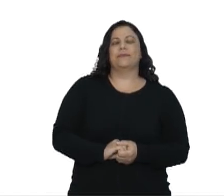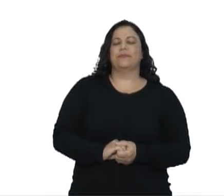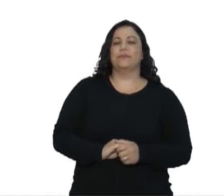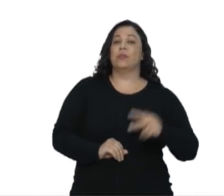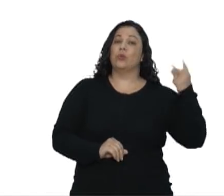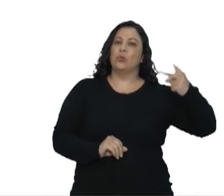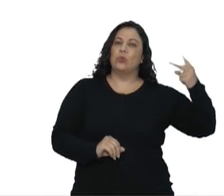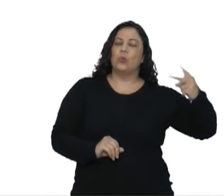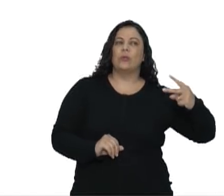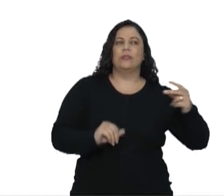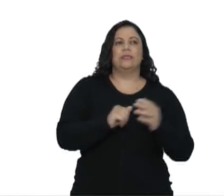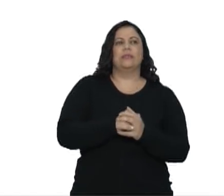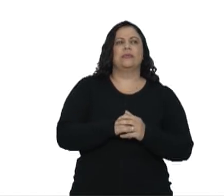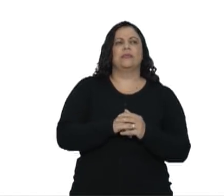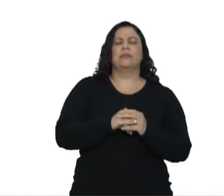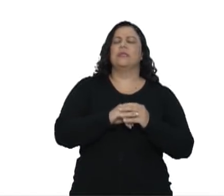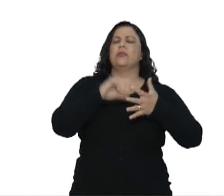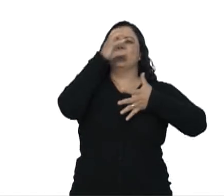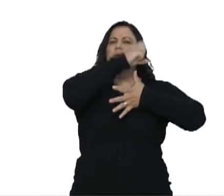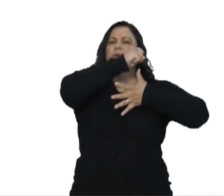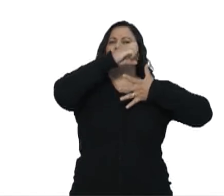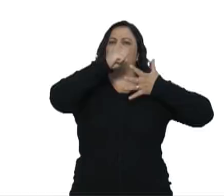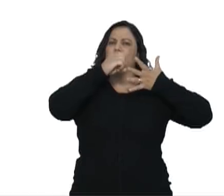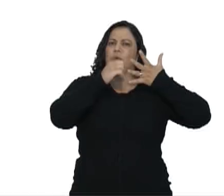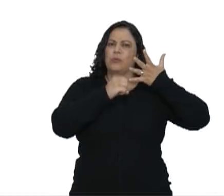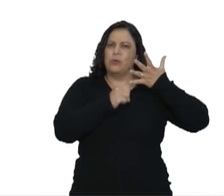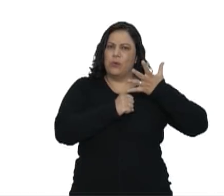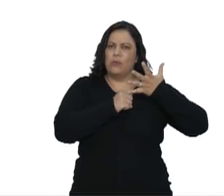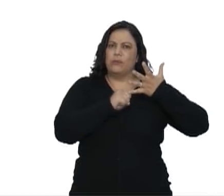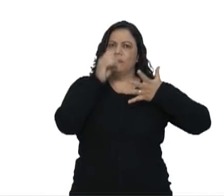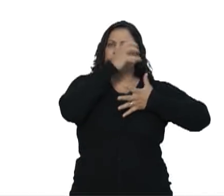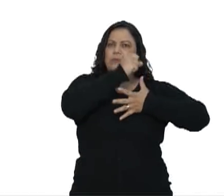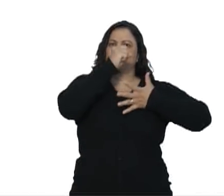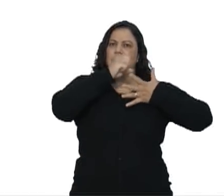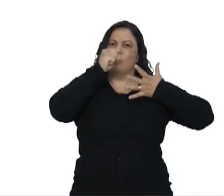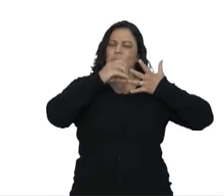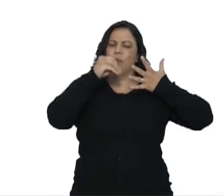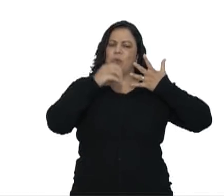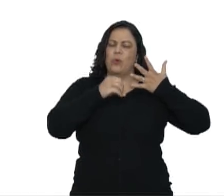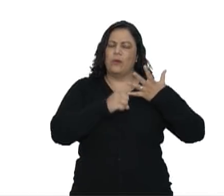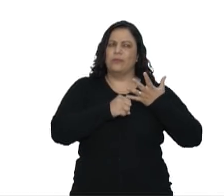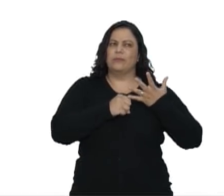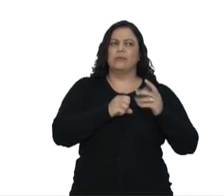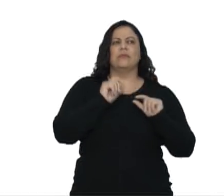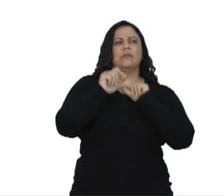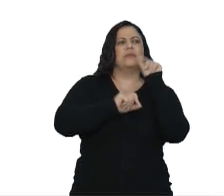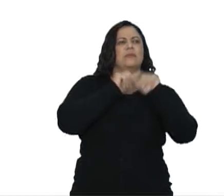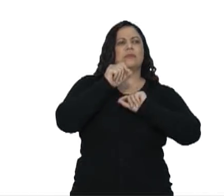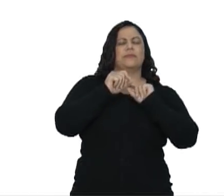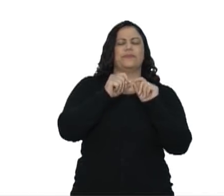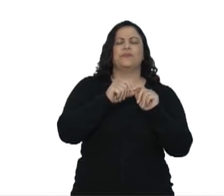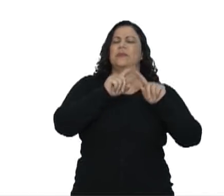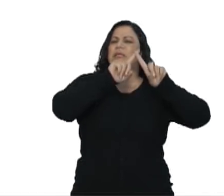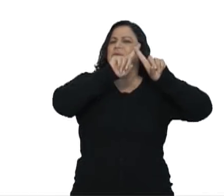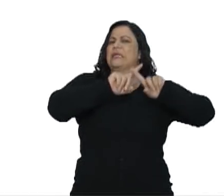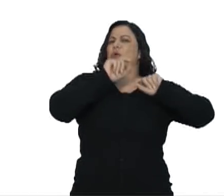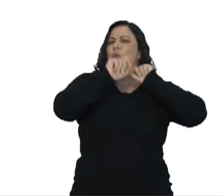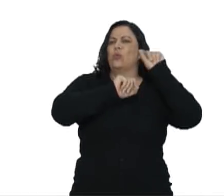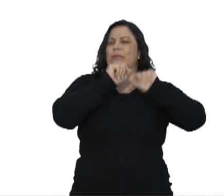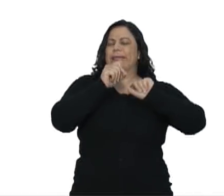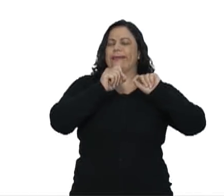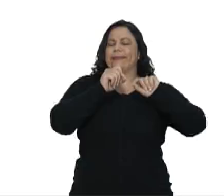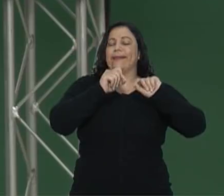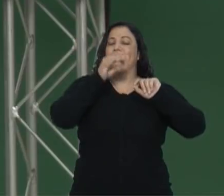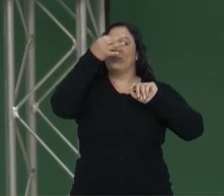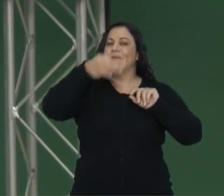A ciclagem de nutrientes. Assinale os organismos que atuam na decomposição de um ecossistema, num